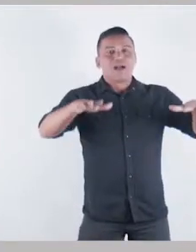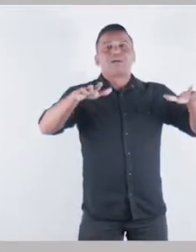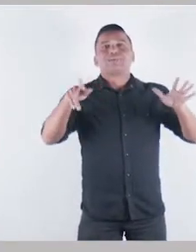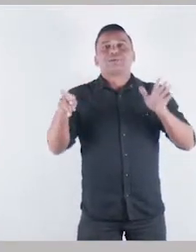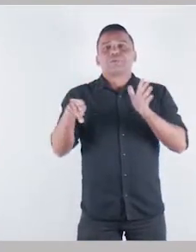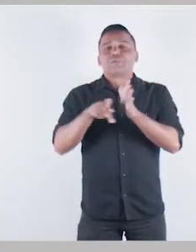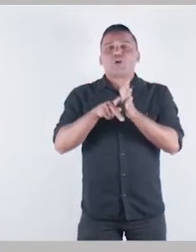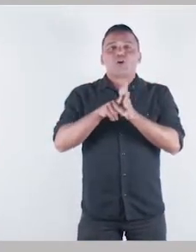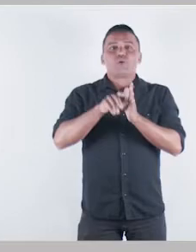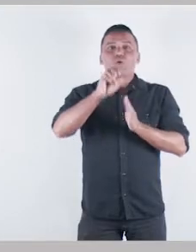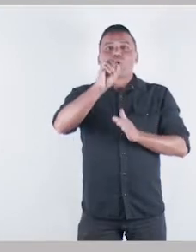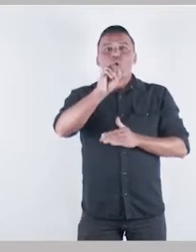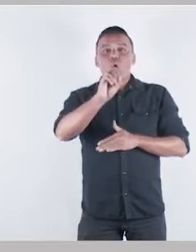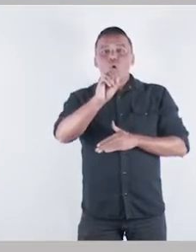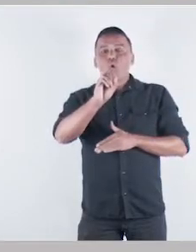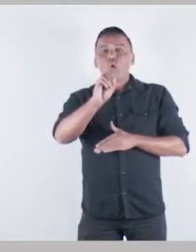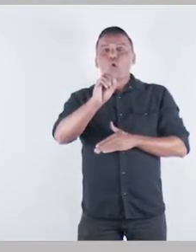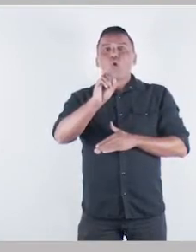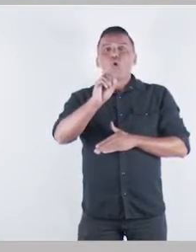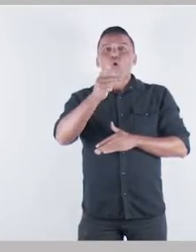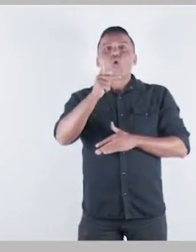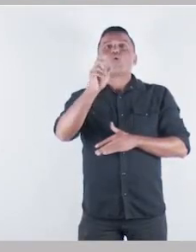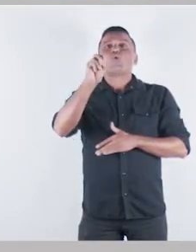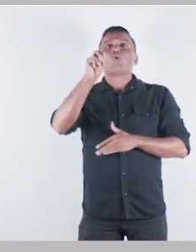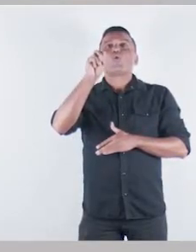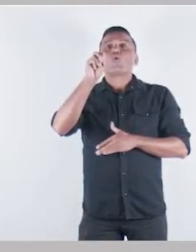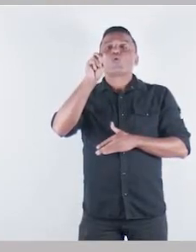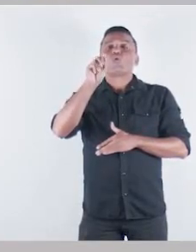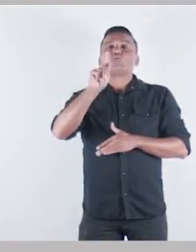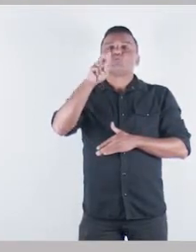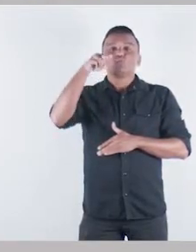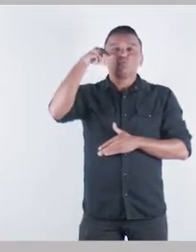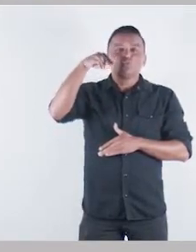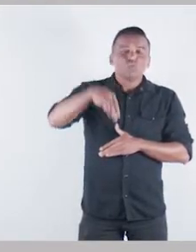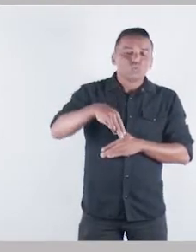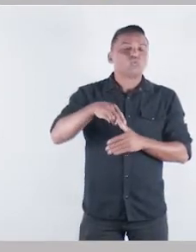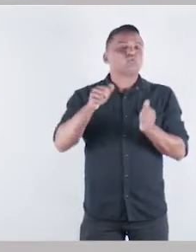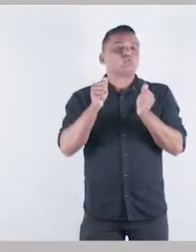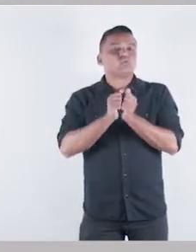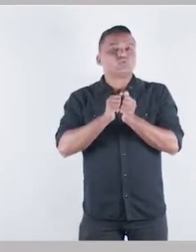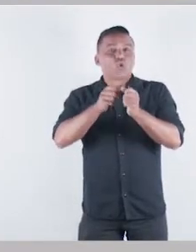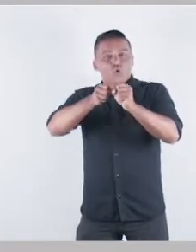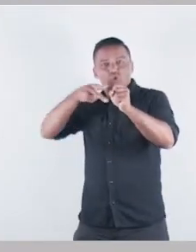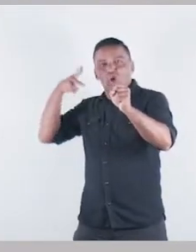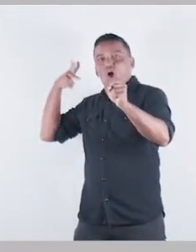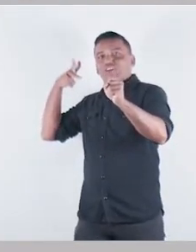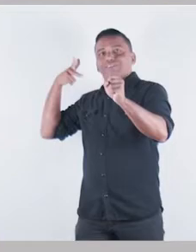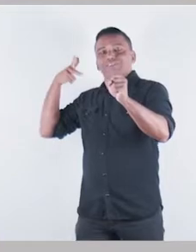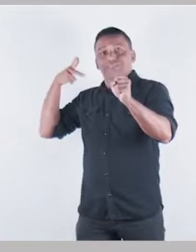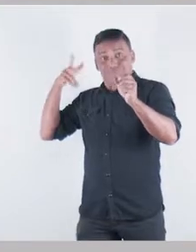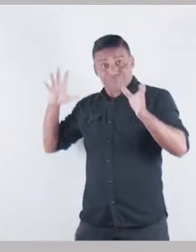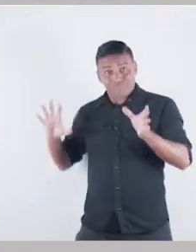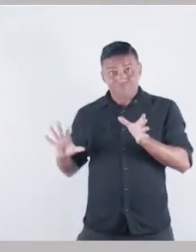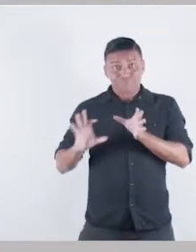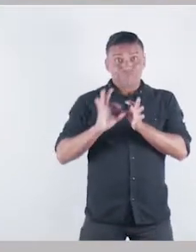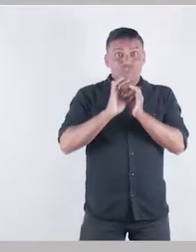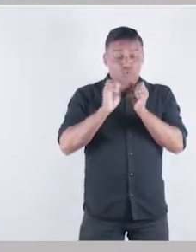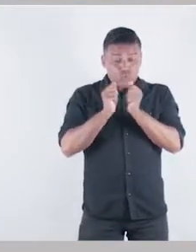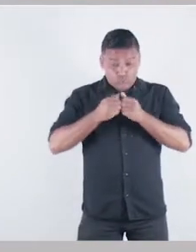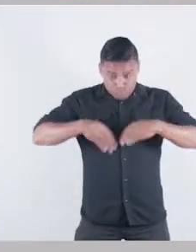com Oxóssi e contas vindas do interior da Guiné. O tolo se juntou com os